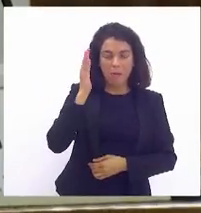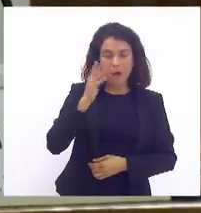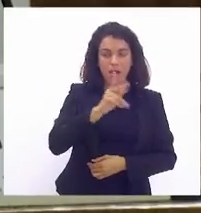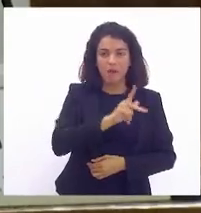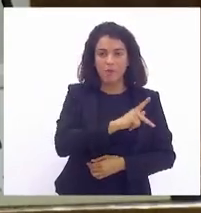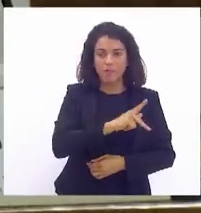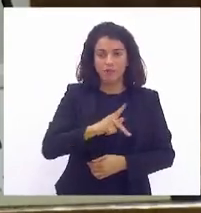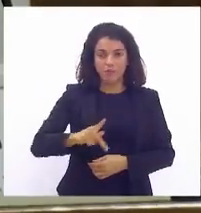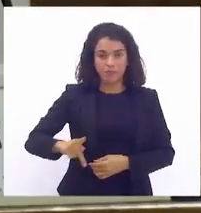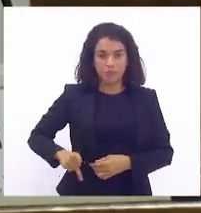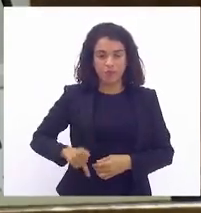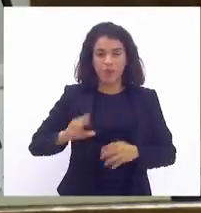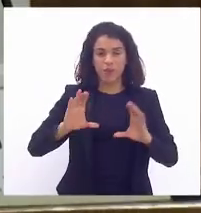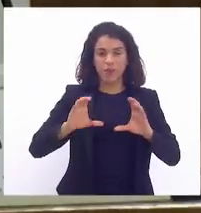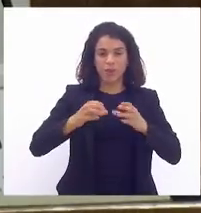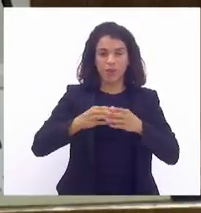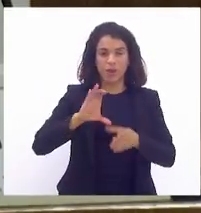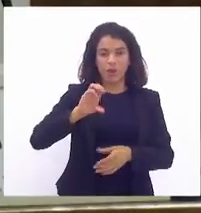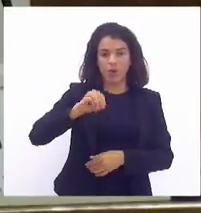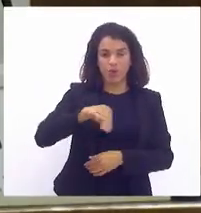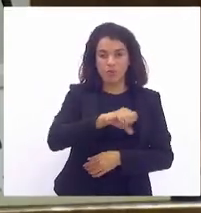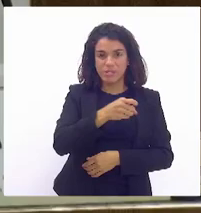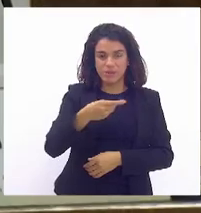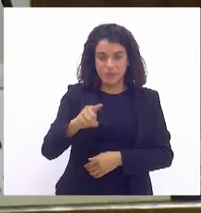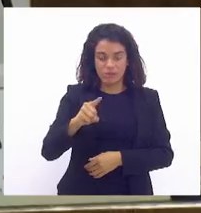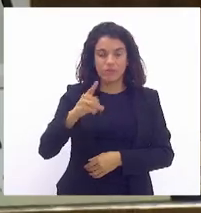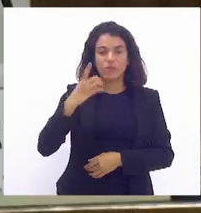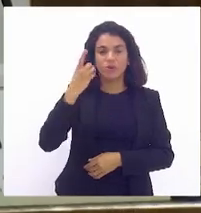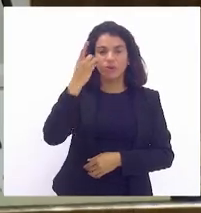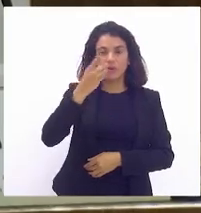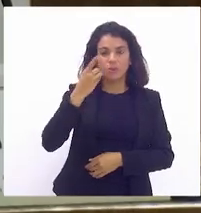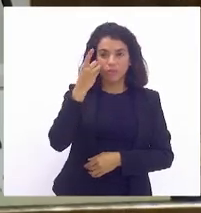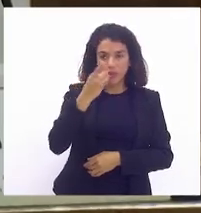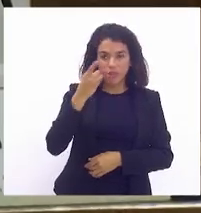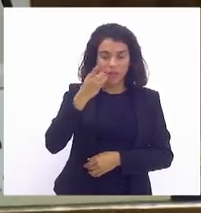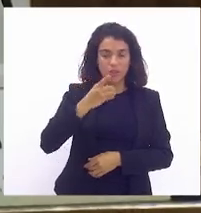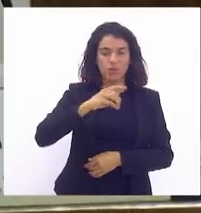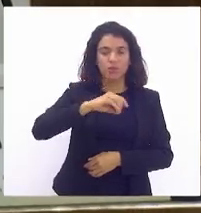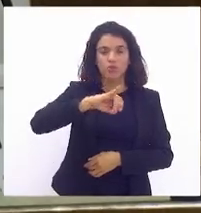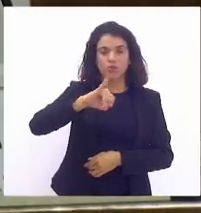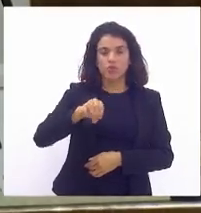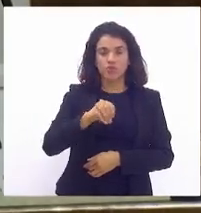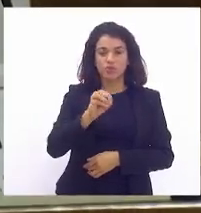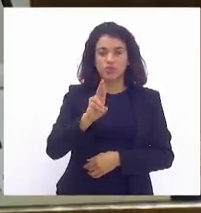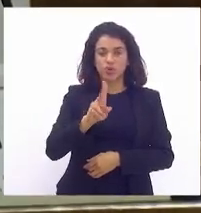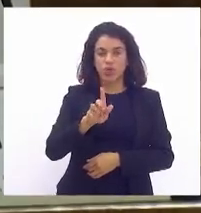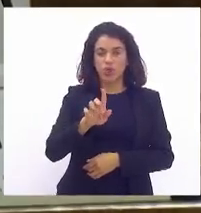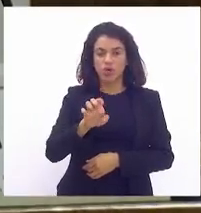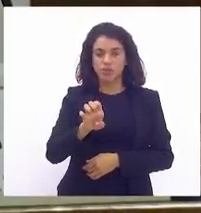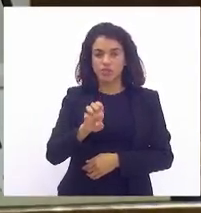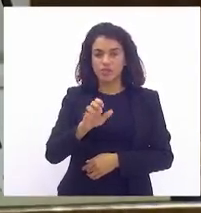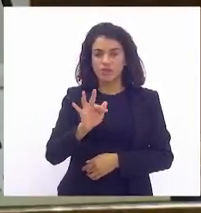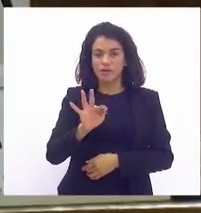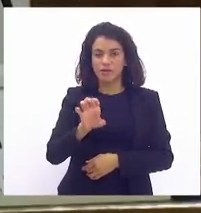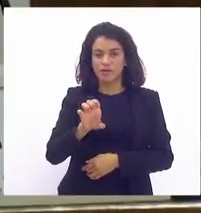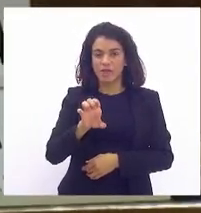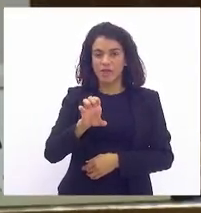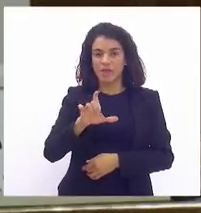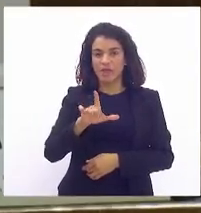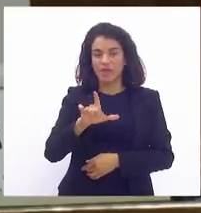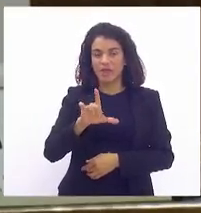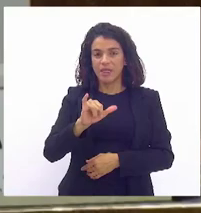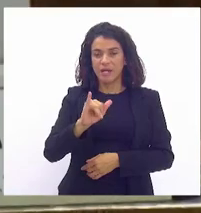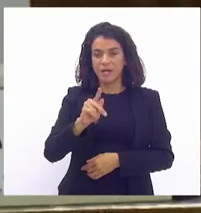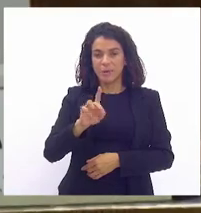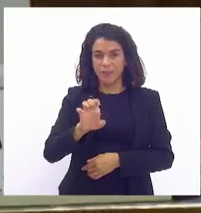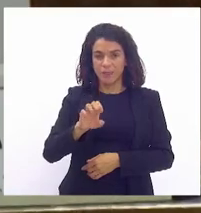presidente da Comissão de Meio Ambiente, o deputado Jorge Felipe Neto, para que possa fazer